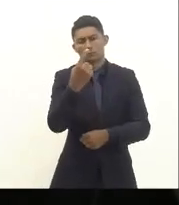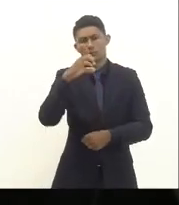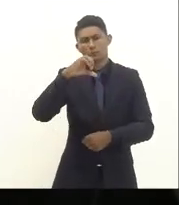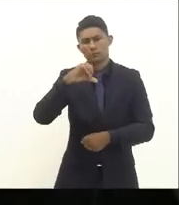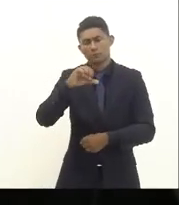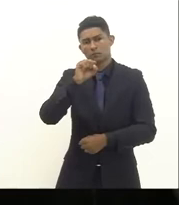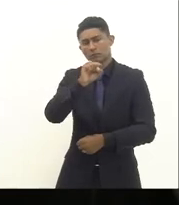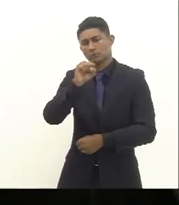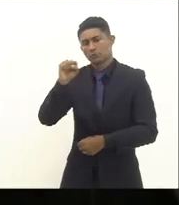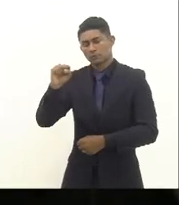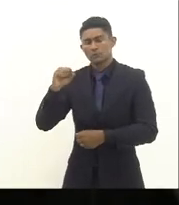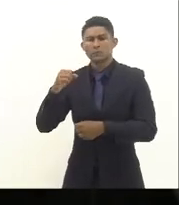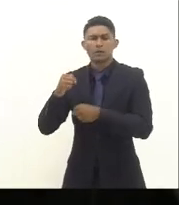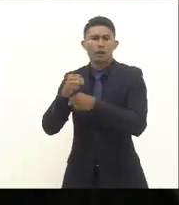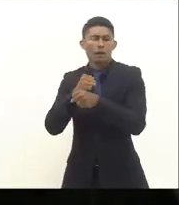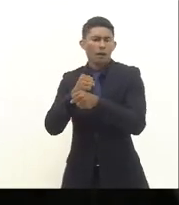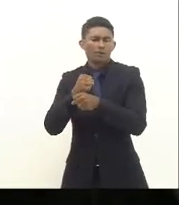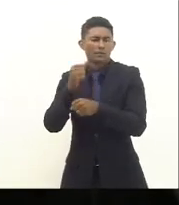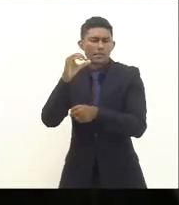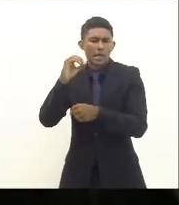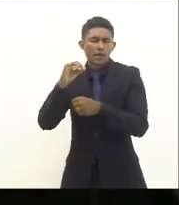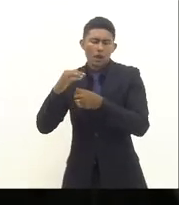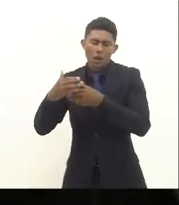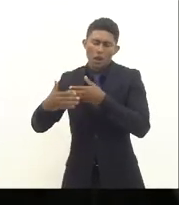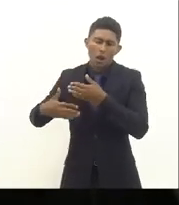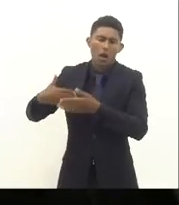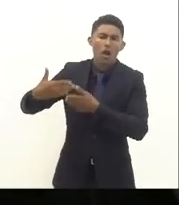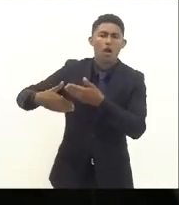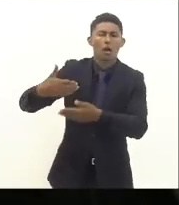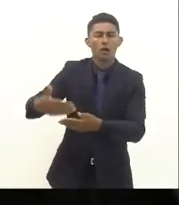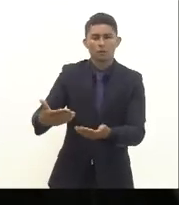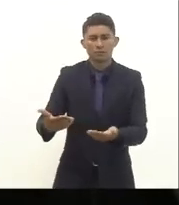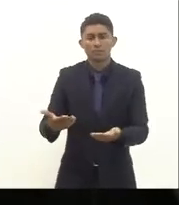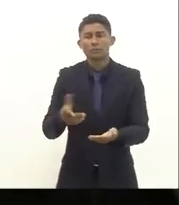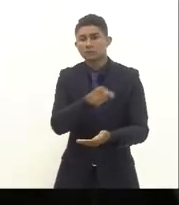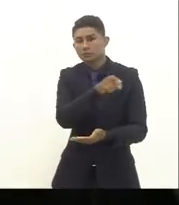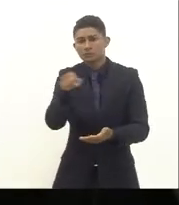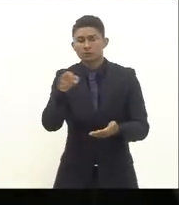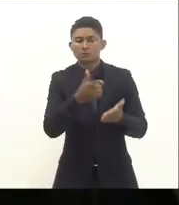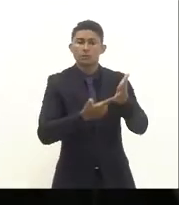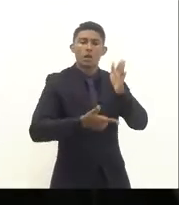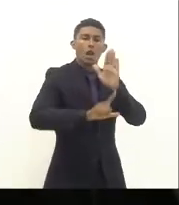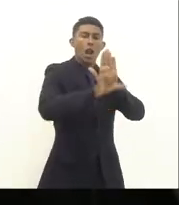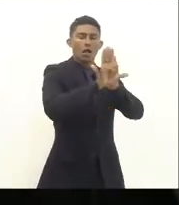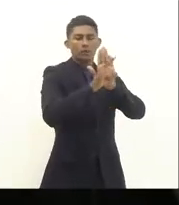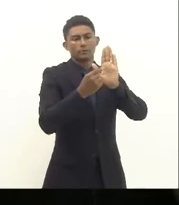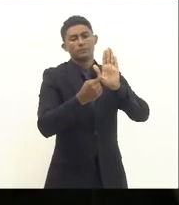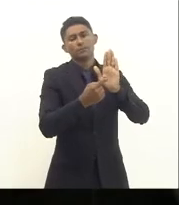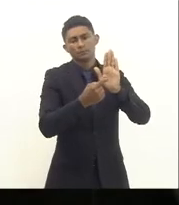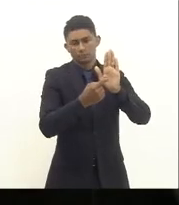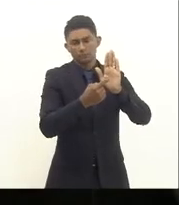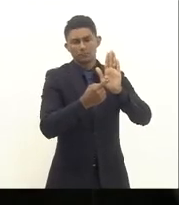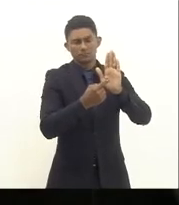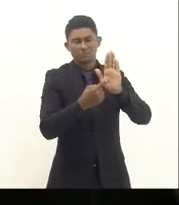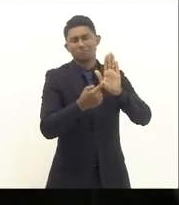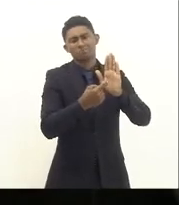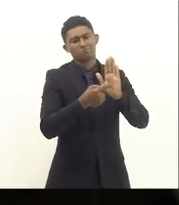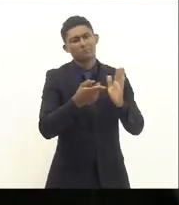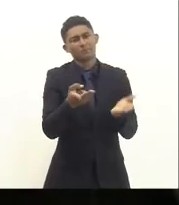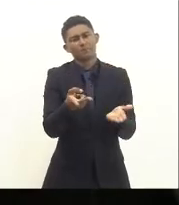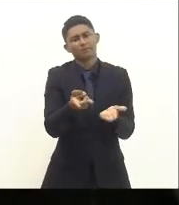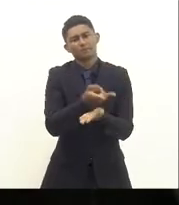há dez anos depois trouxeram e como lei ordinária erradamente